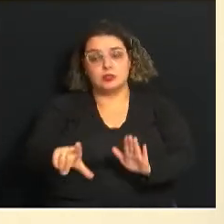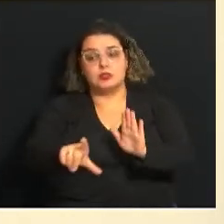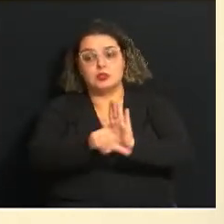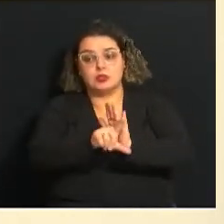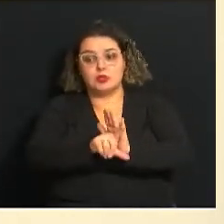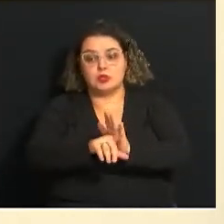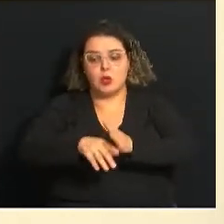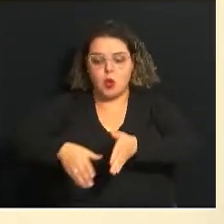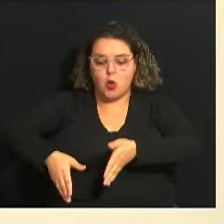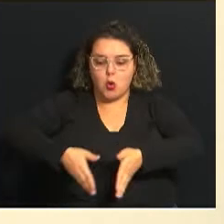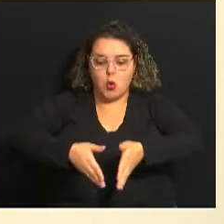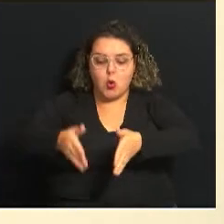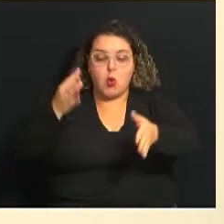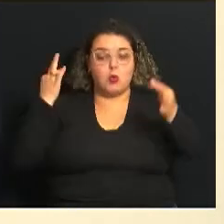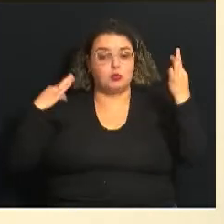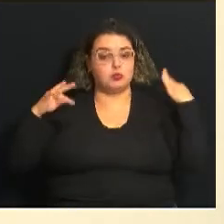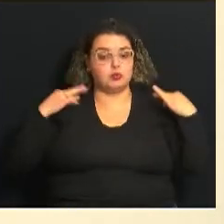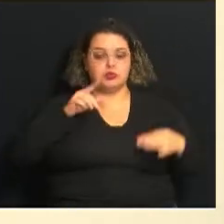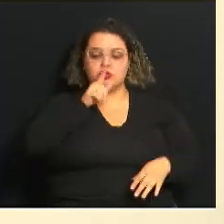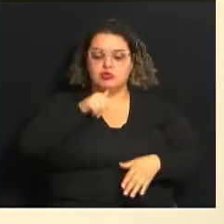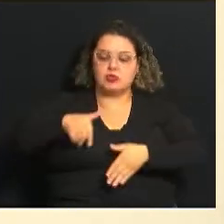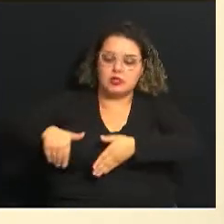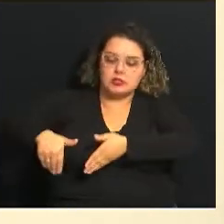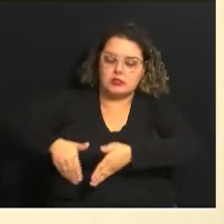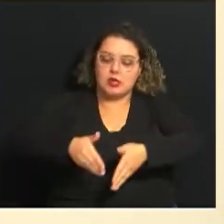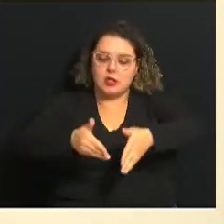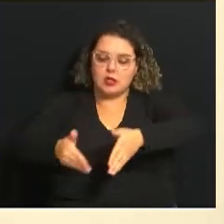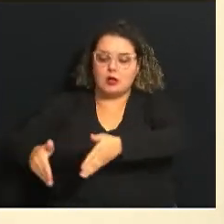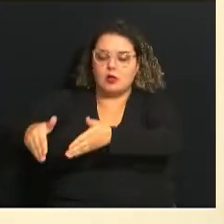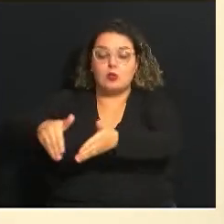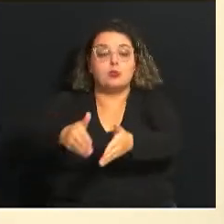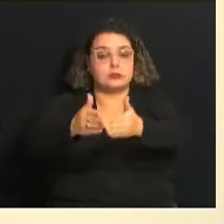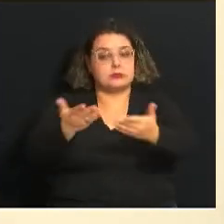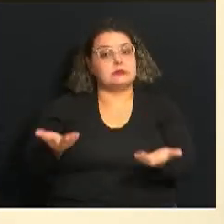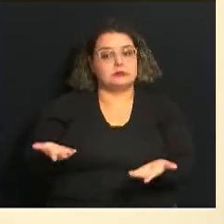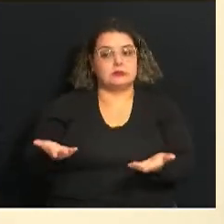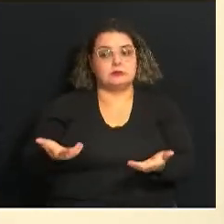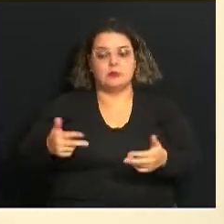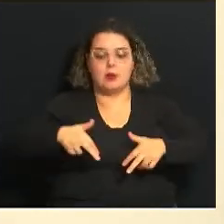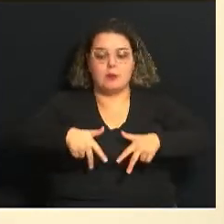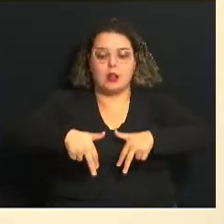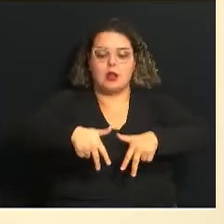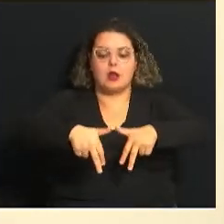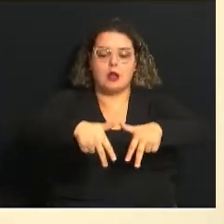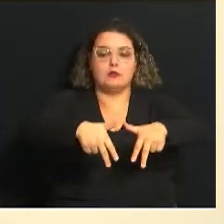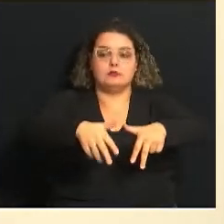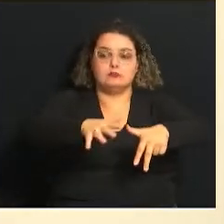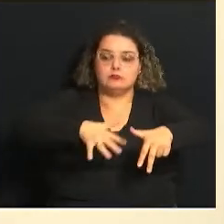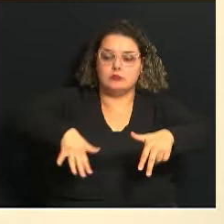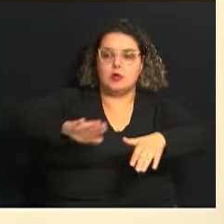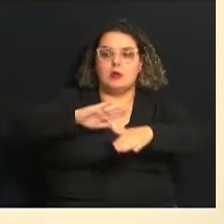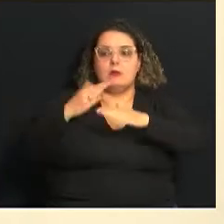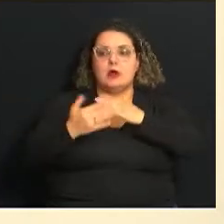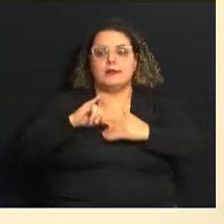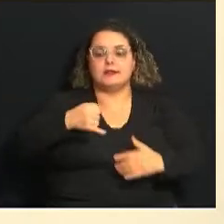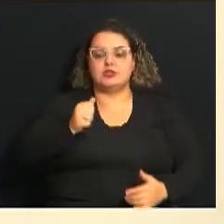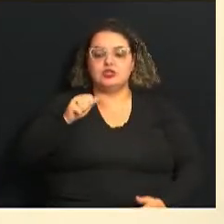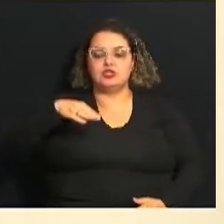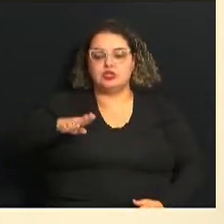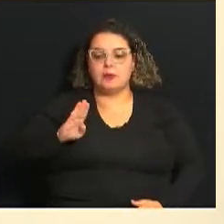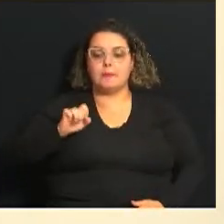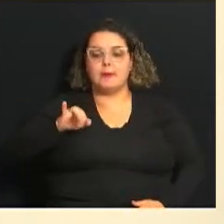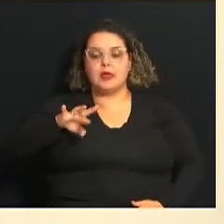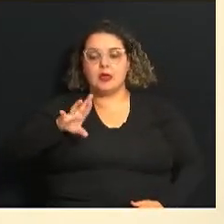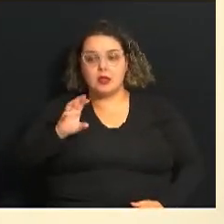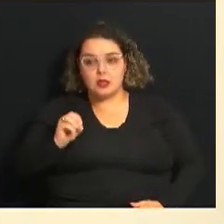Rota Turística das Águas. Essa Rota Turística das Águas compreende o bairro do Parque Jambeiro, onde está ali instalado